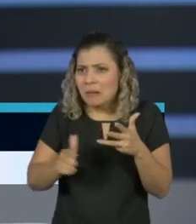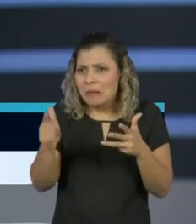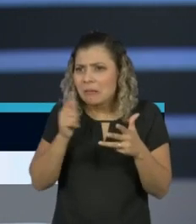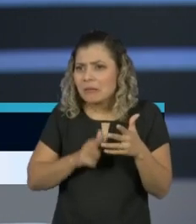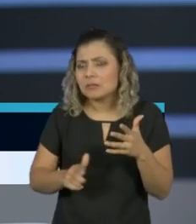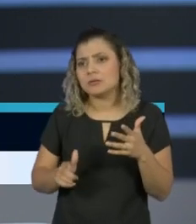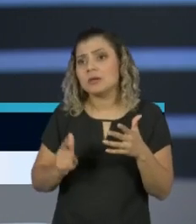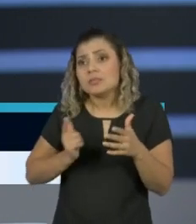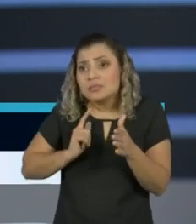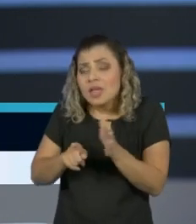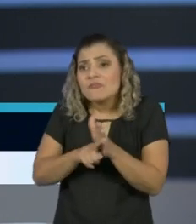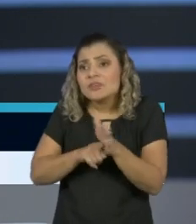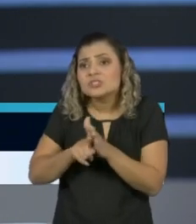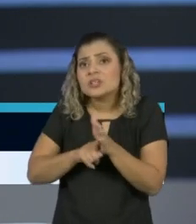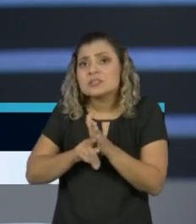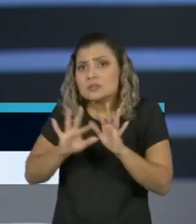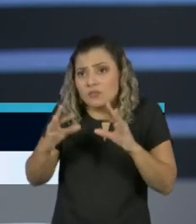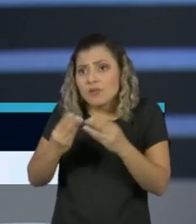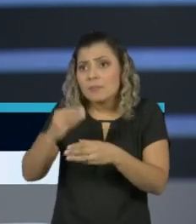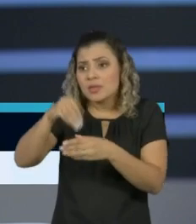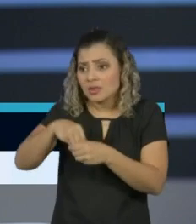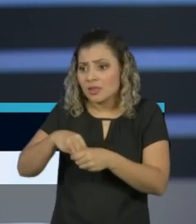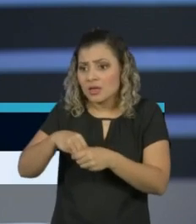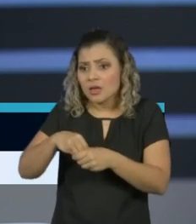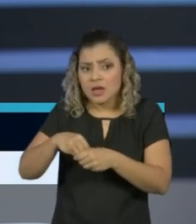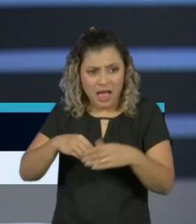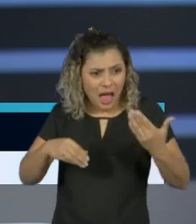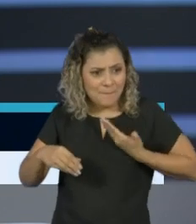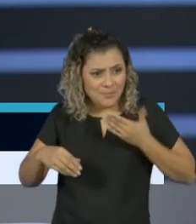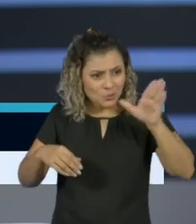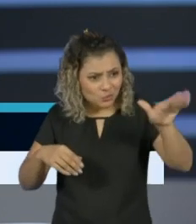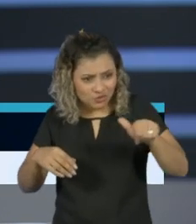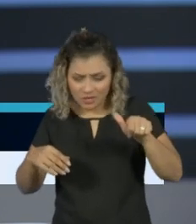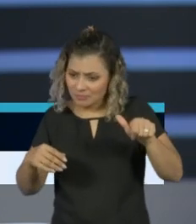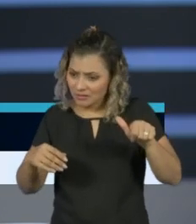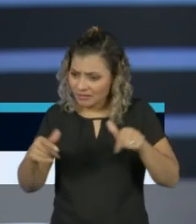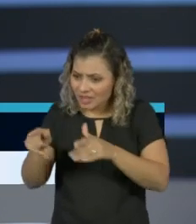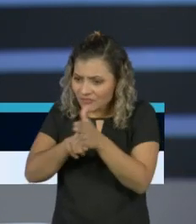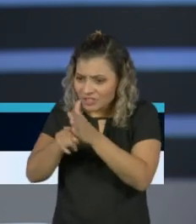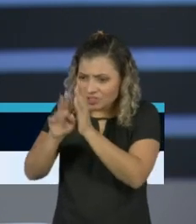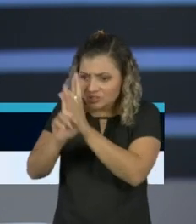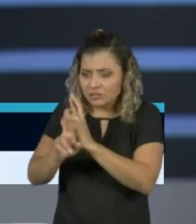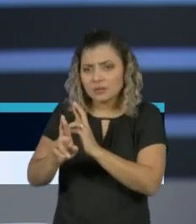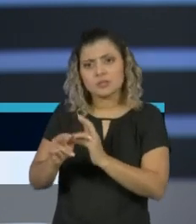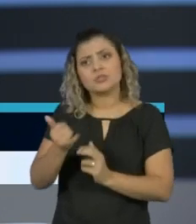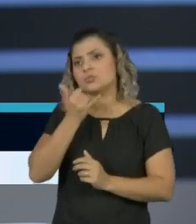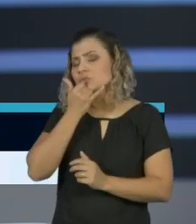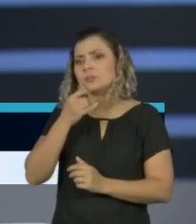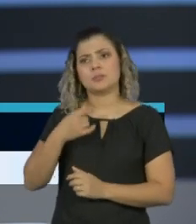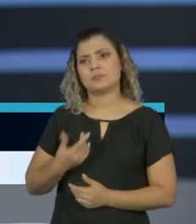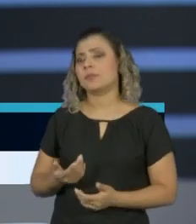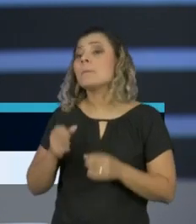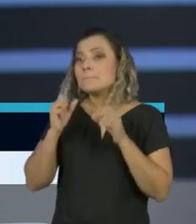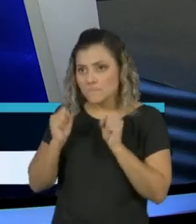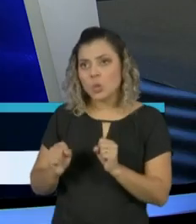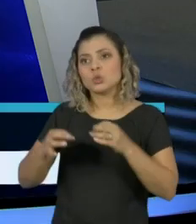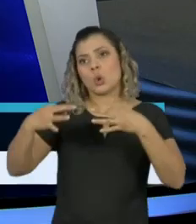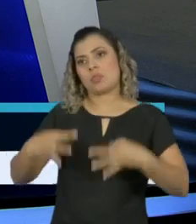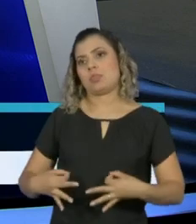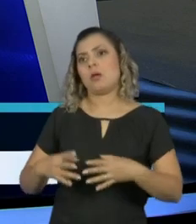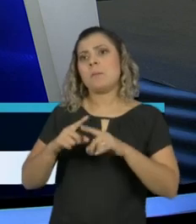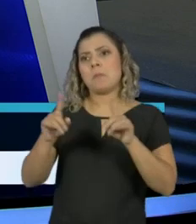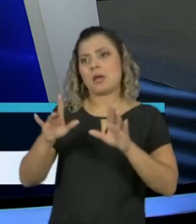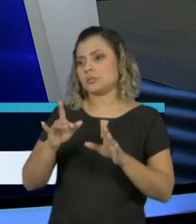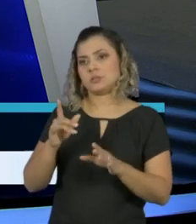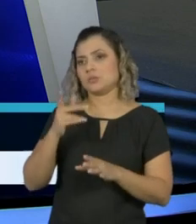possibilidade de uma investigação da parte da família colocar alguém ligado a família mesmo que ele seja extremamente honesto você até prejudicando a própria família